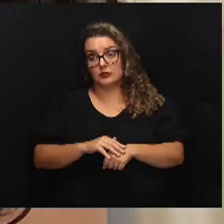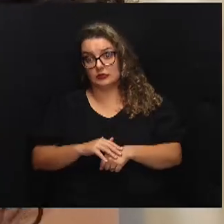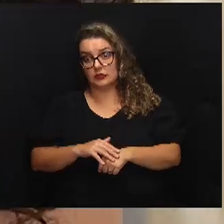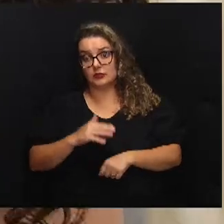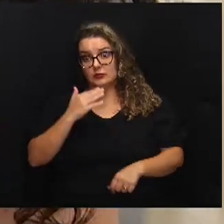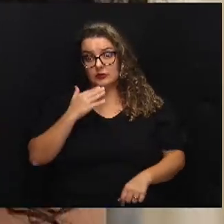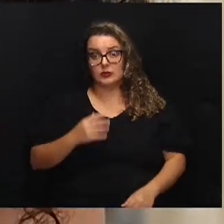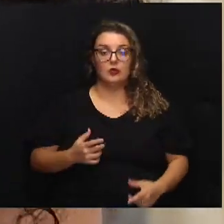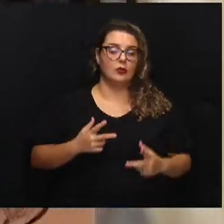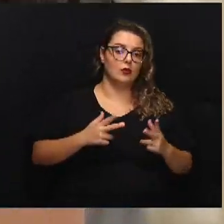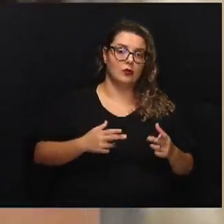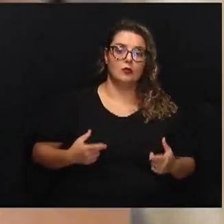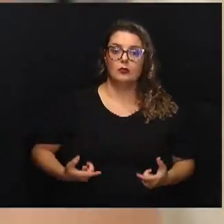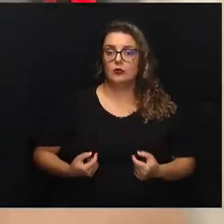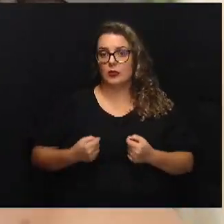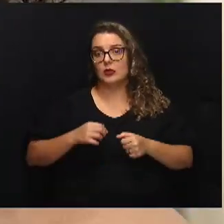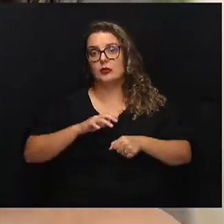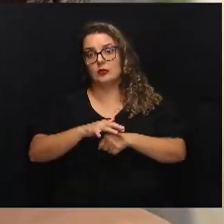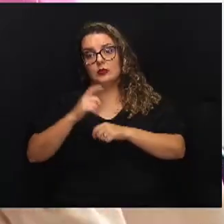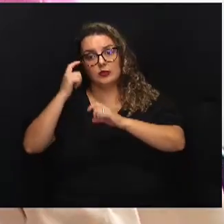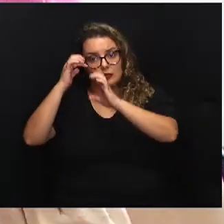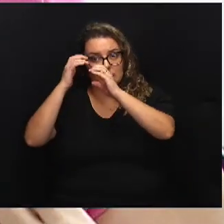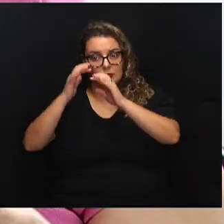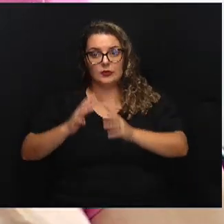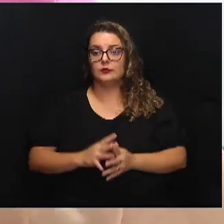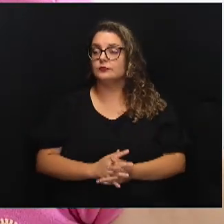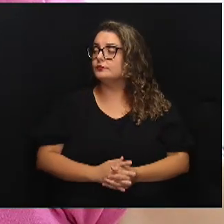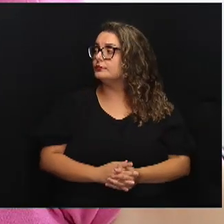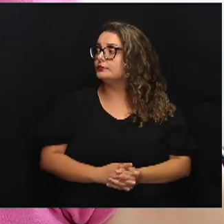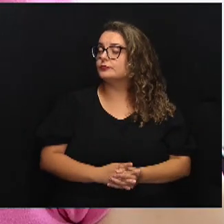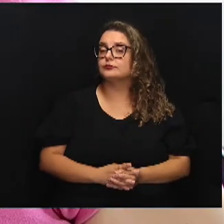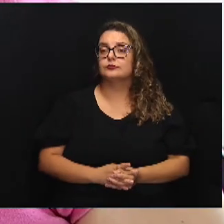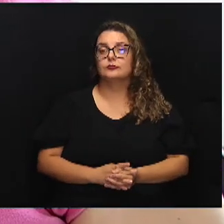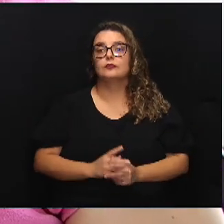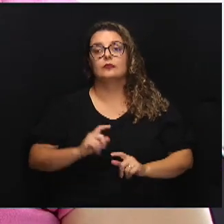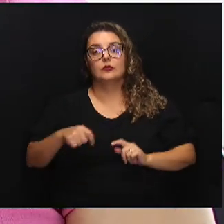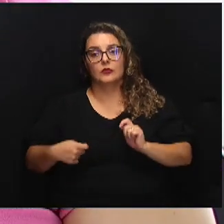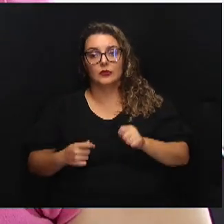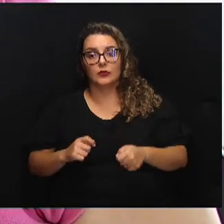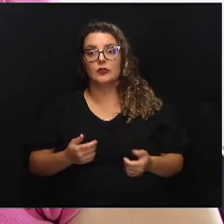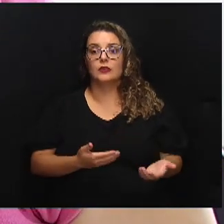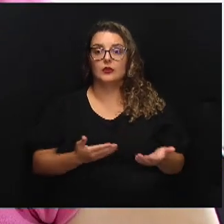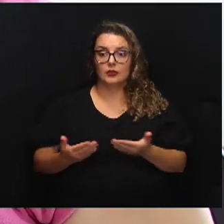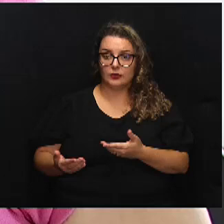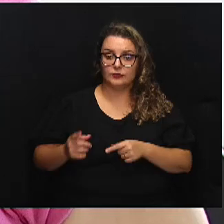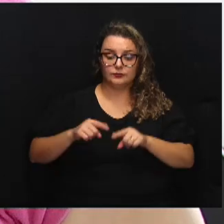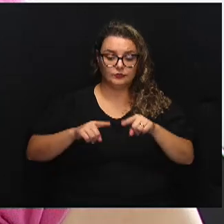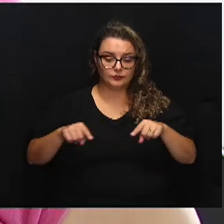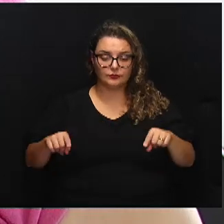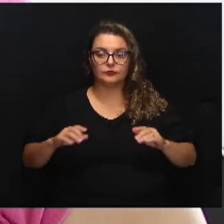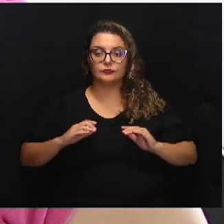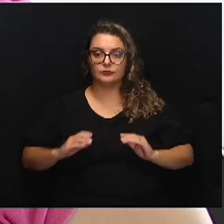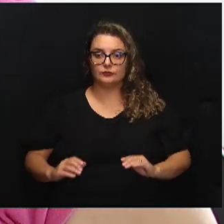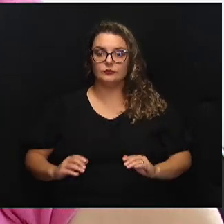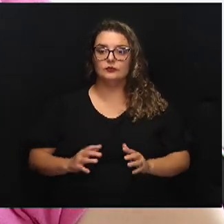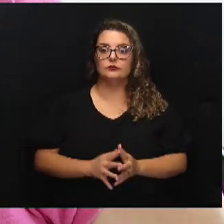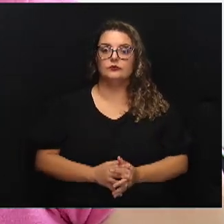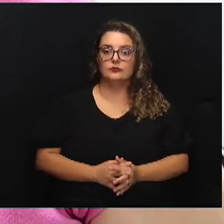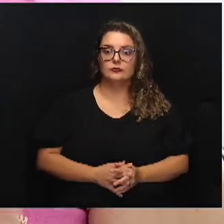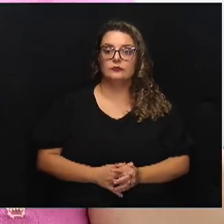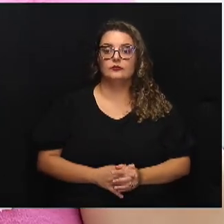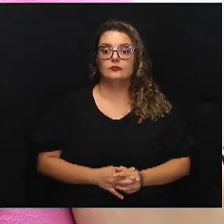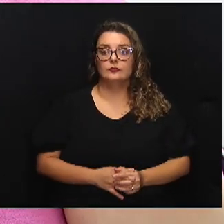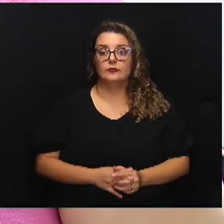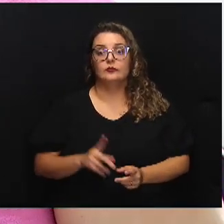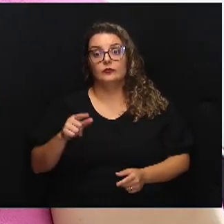como tumores e infecções cerebrais. Foi com relação aos sintomas que ele está apresentando, as alterações comportamentais que ele está apresentando, que é